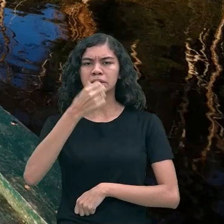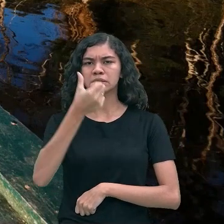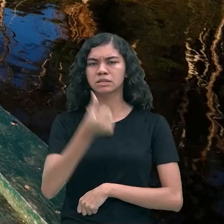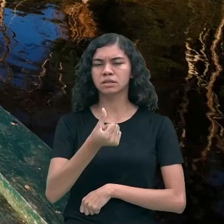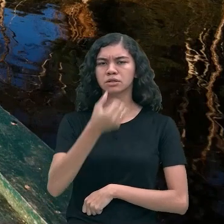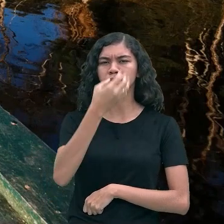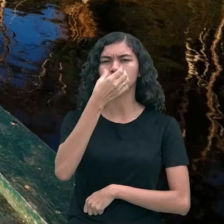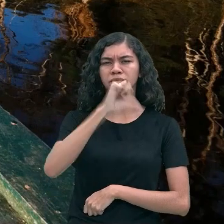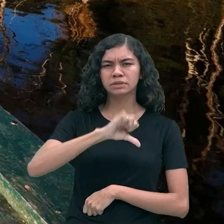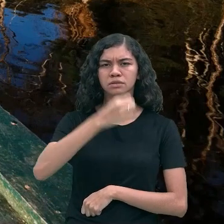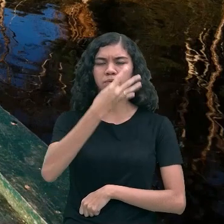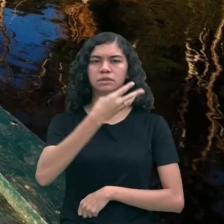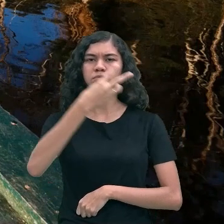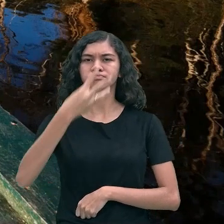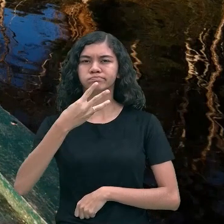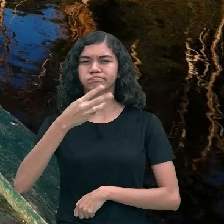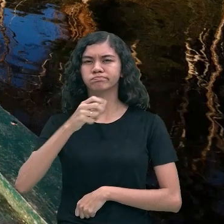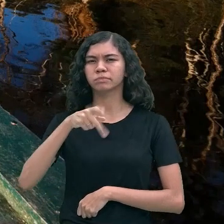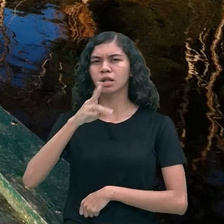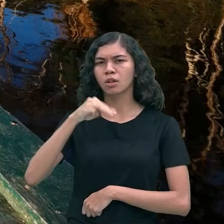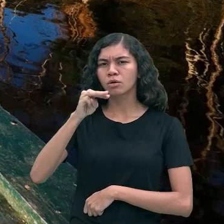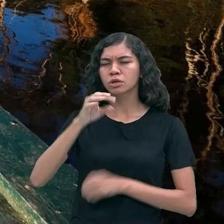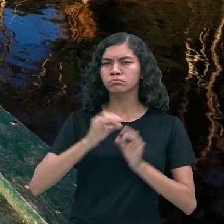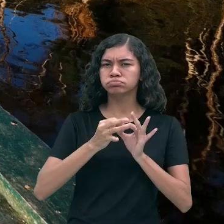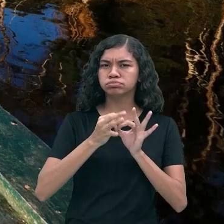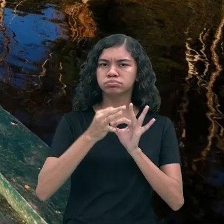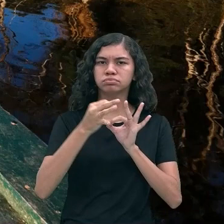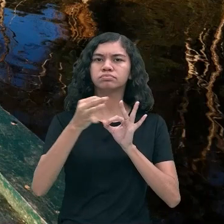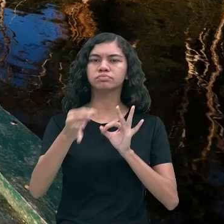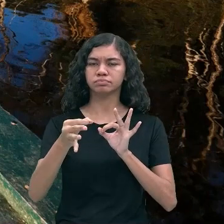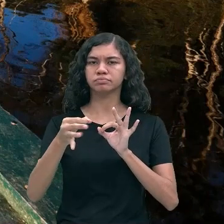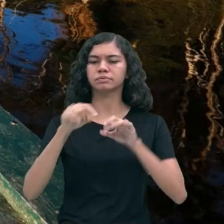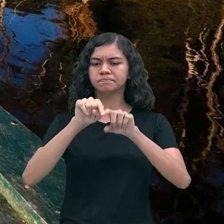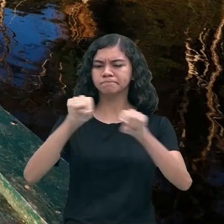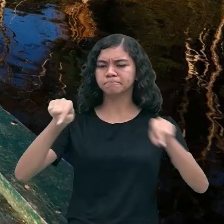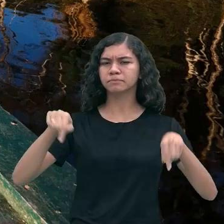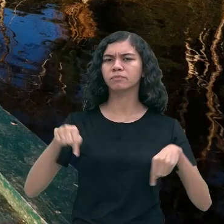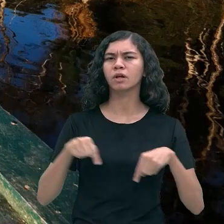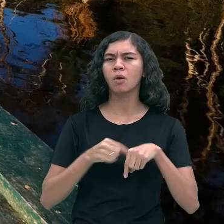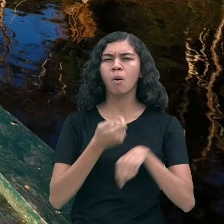4.196.943 quilômetros quadrados de extensão. Ele ocupa quase